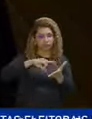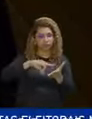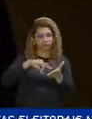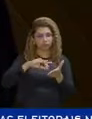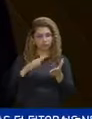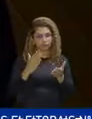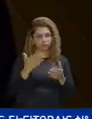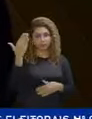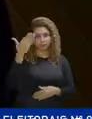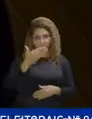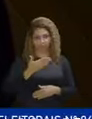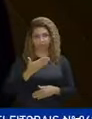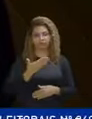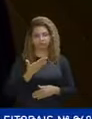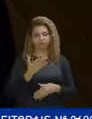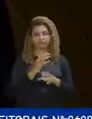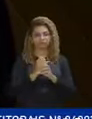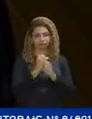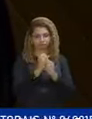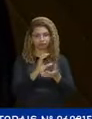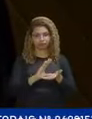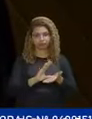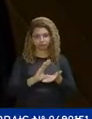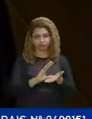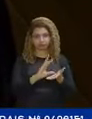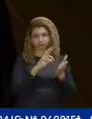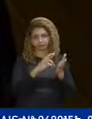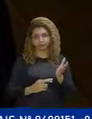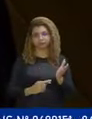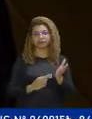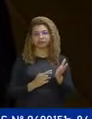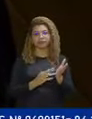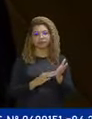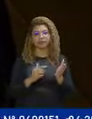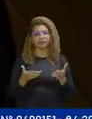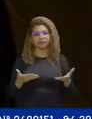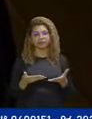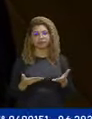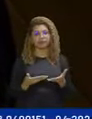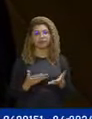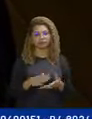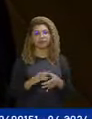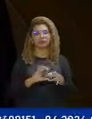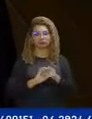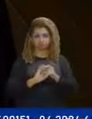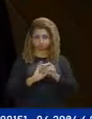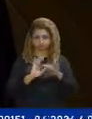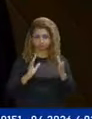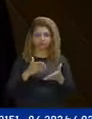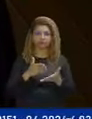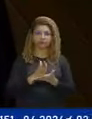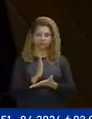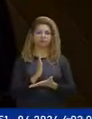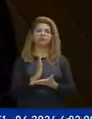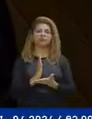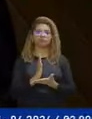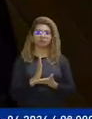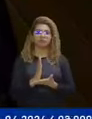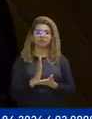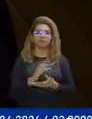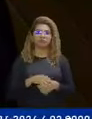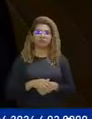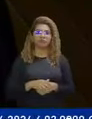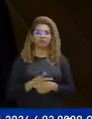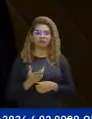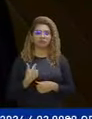da regularidade de suas contas, razão pela qual este órgão ministerial manifesta-se pelo deferimento do presente requerimento. Por